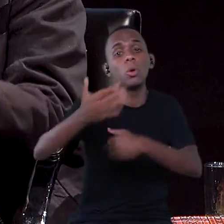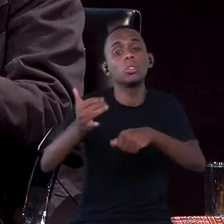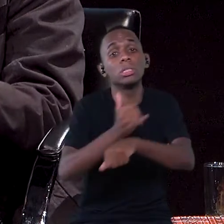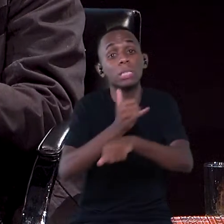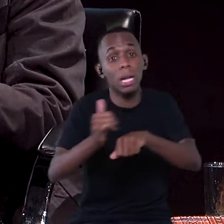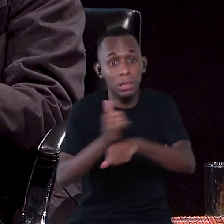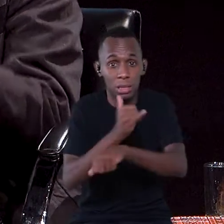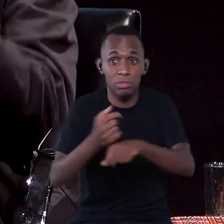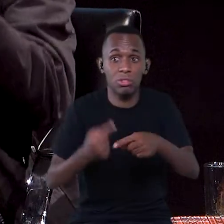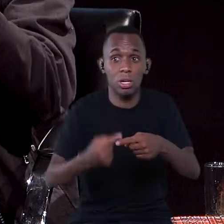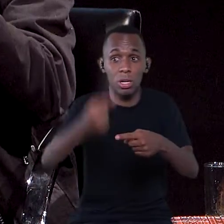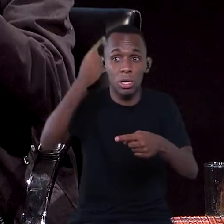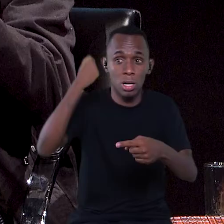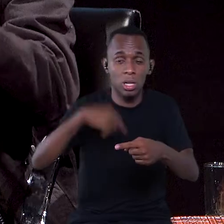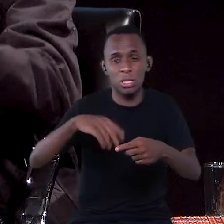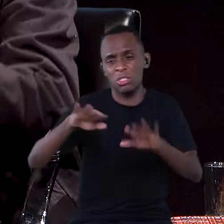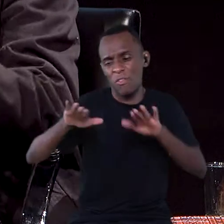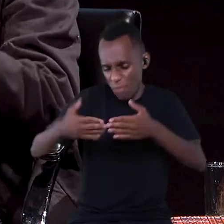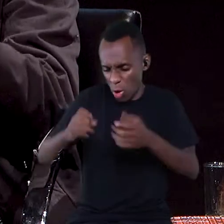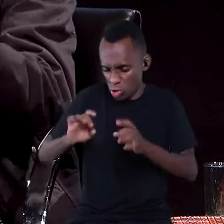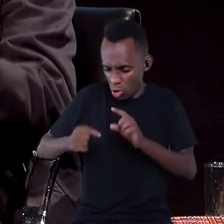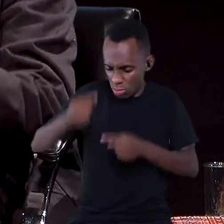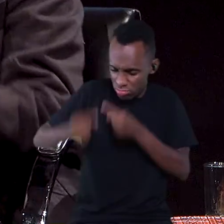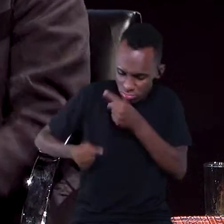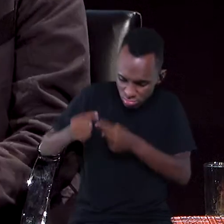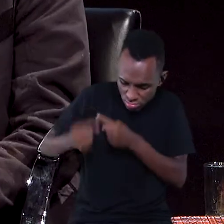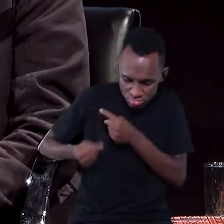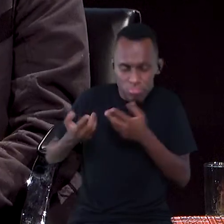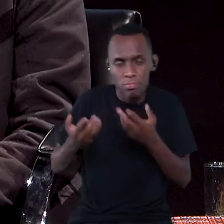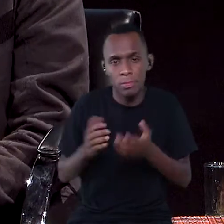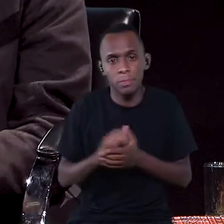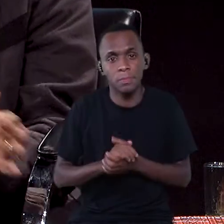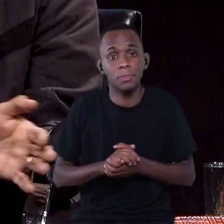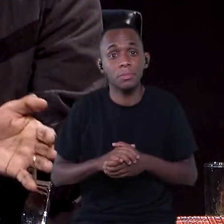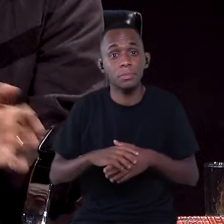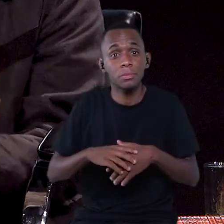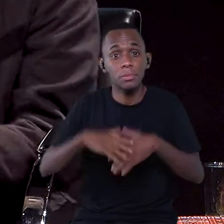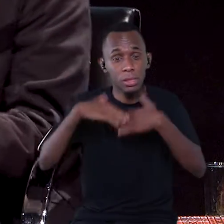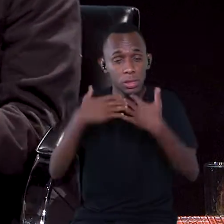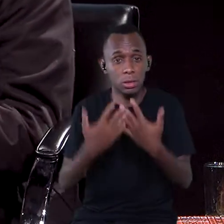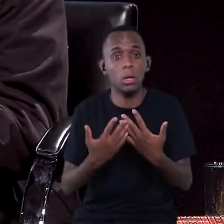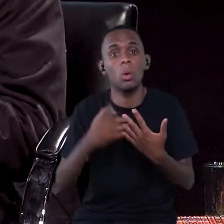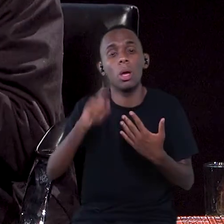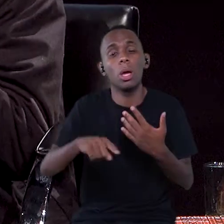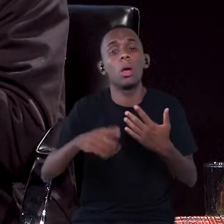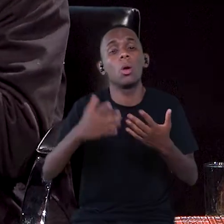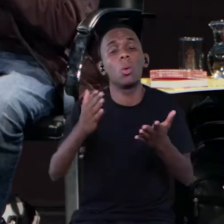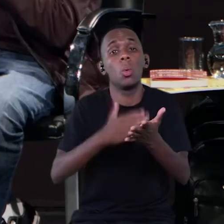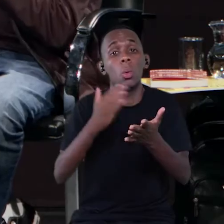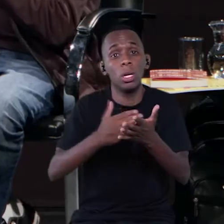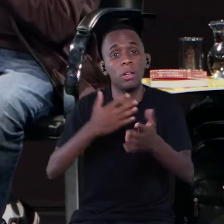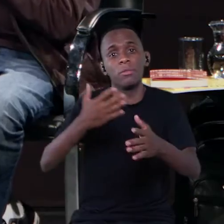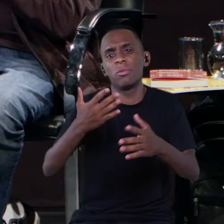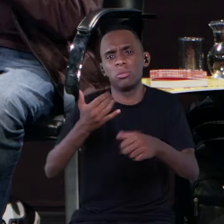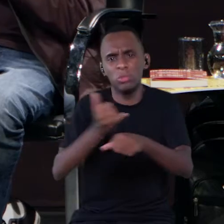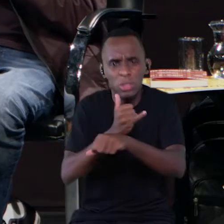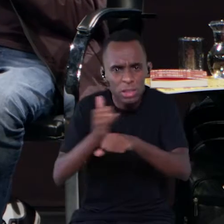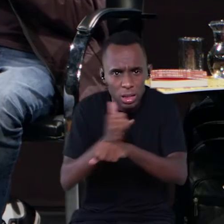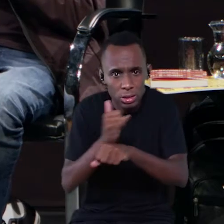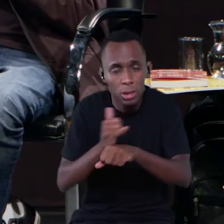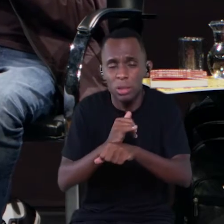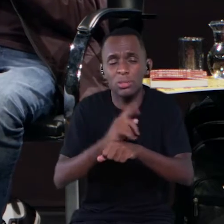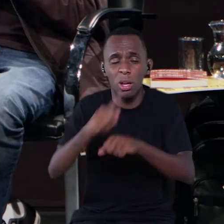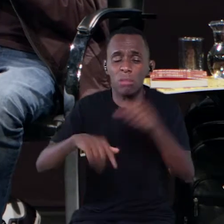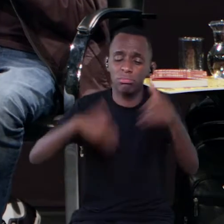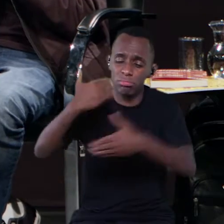como uma literatura mais politizada ou de caráter mais sociológico. Então, como é um livro de ensaios, ele não é um livro definitivo, né, mas é um livro